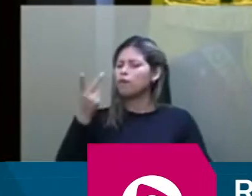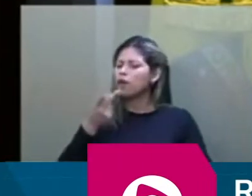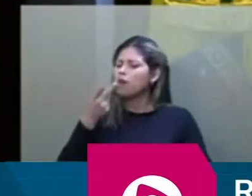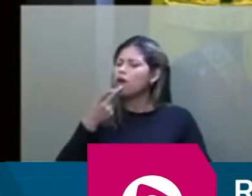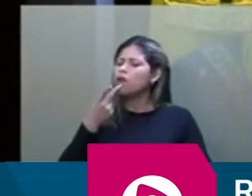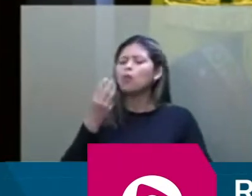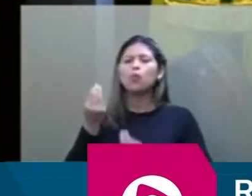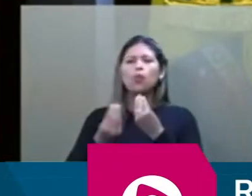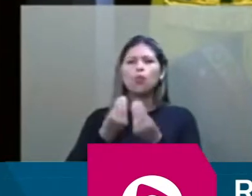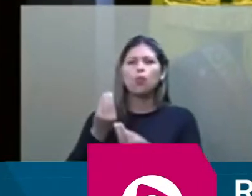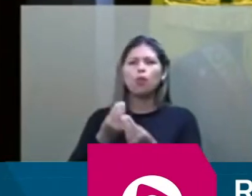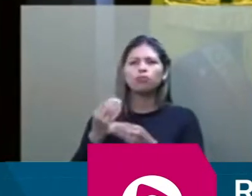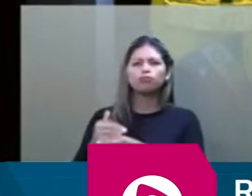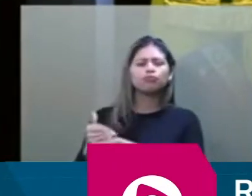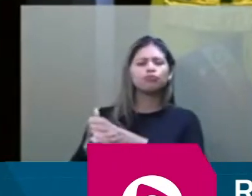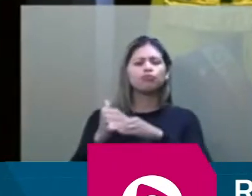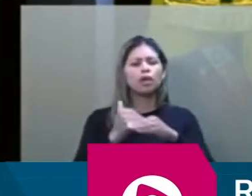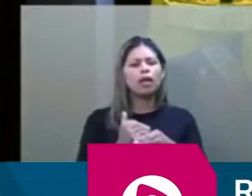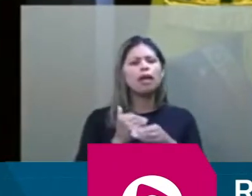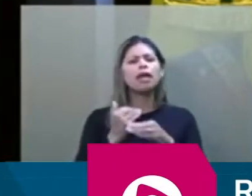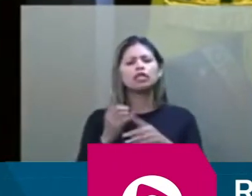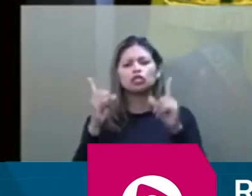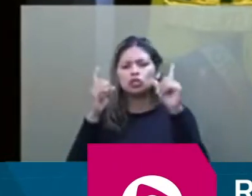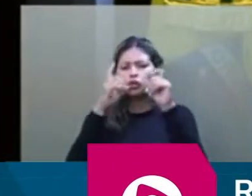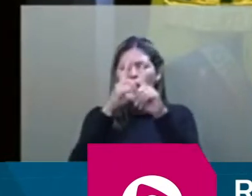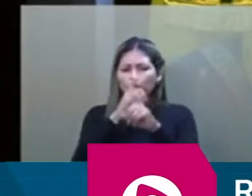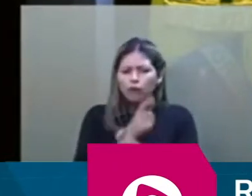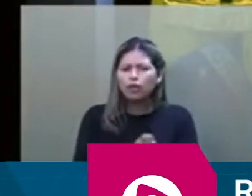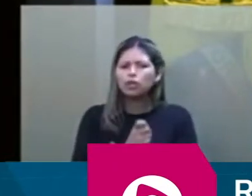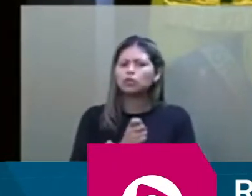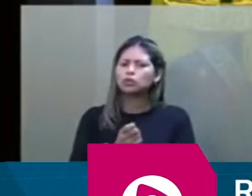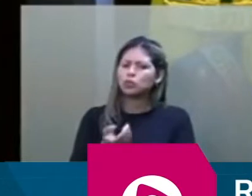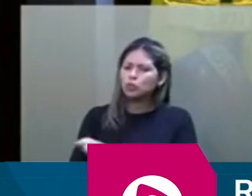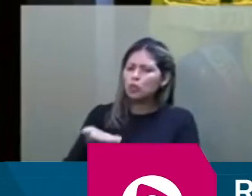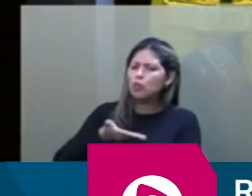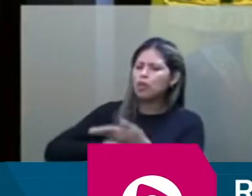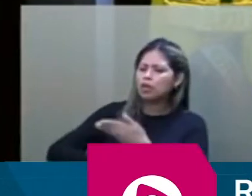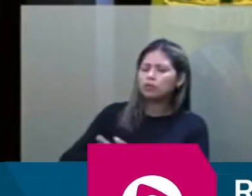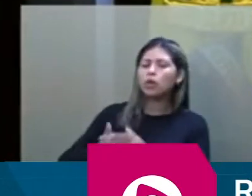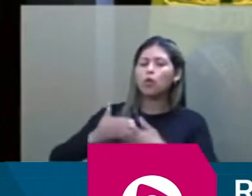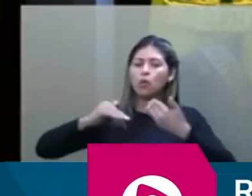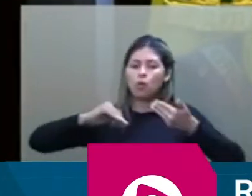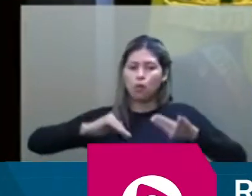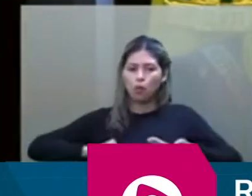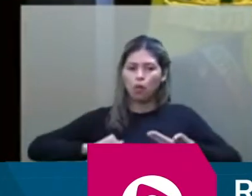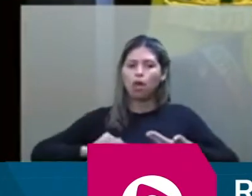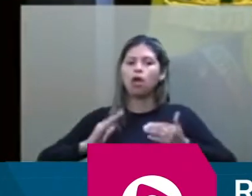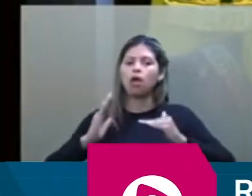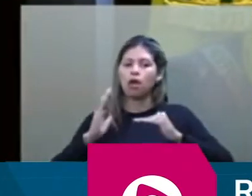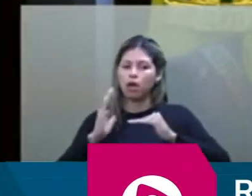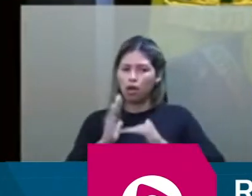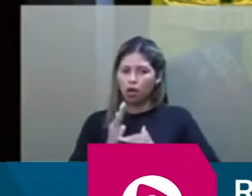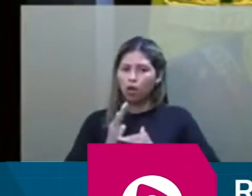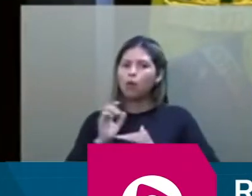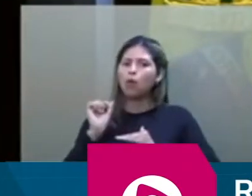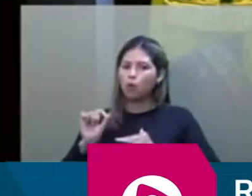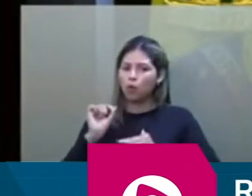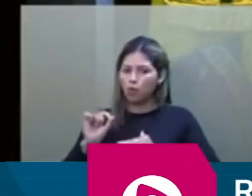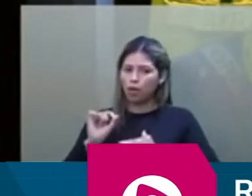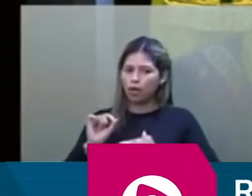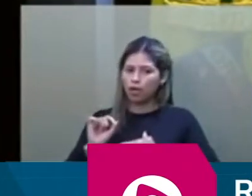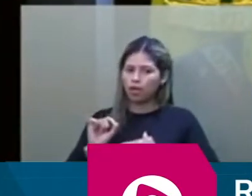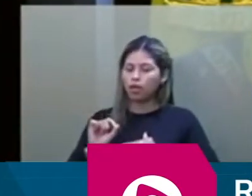conciliar essa difícil missão de presidir o Senado Federal e o Congresso Nacional com uma campanha